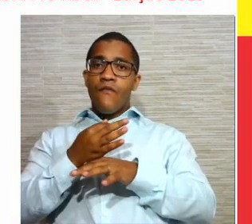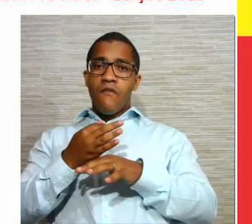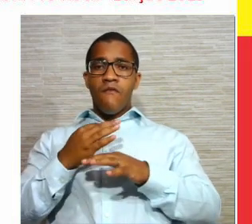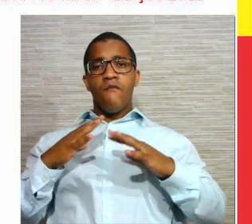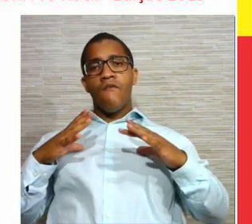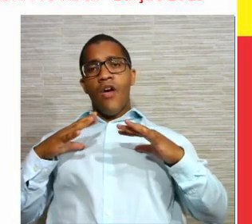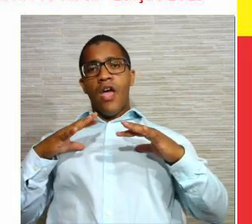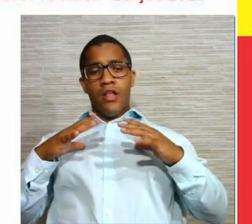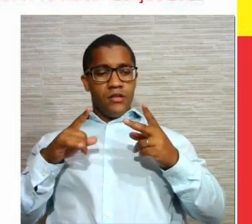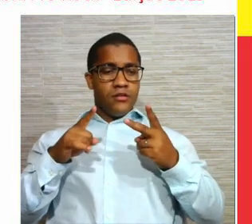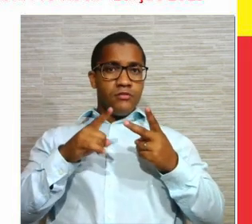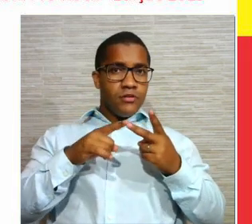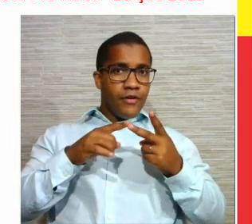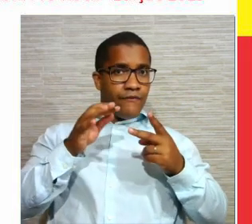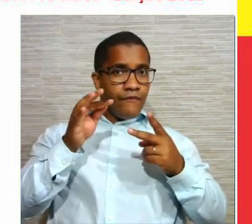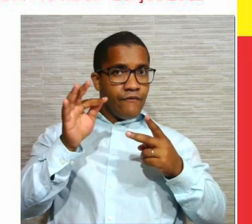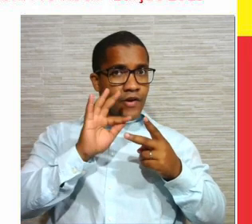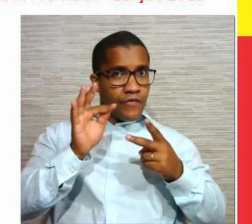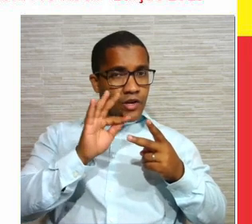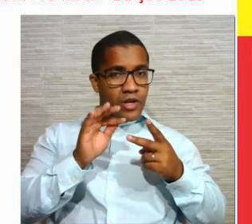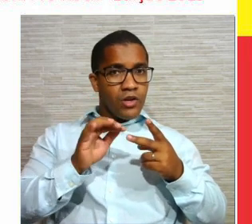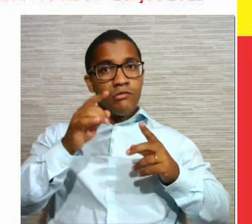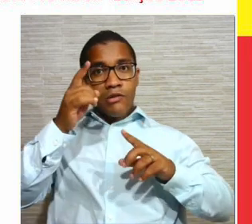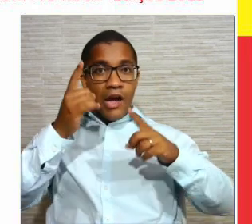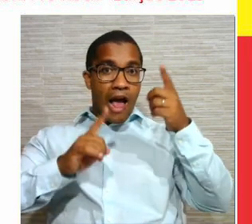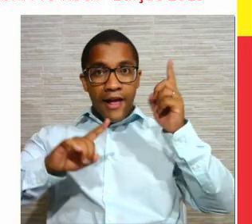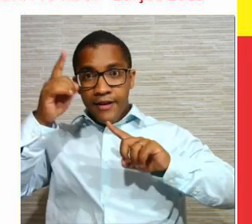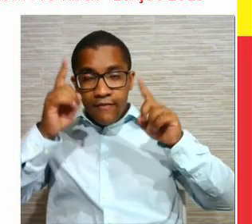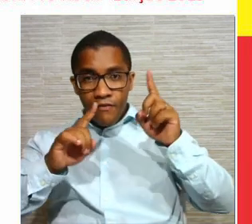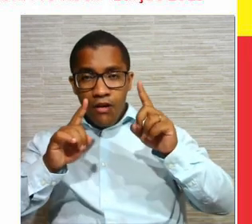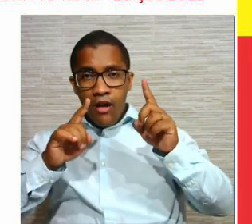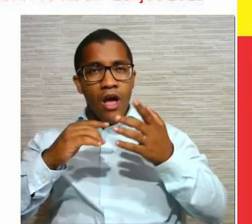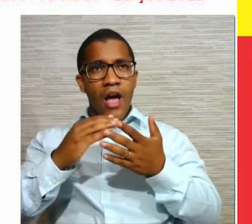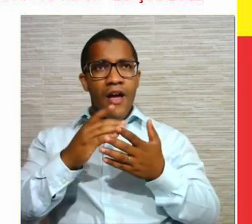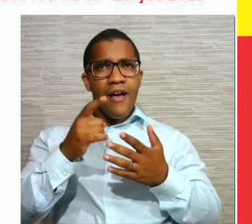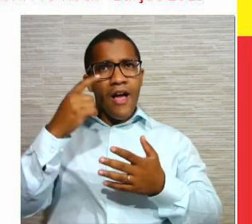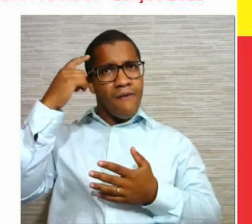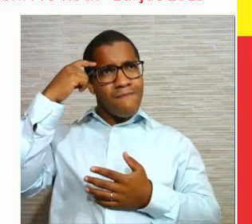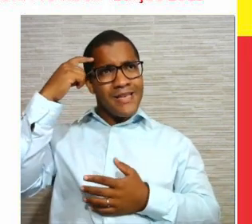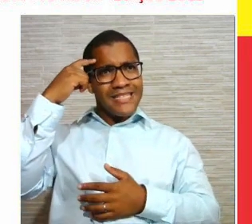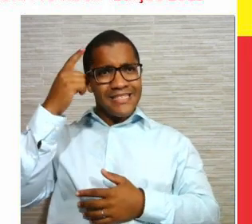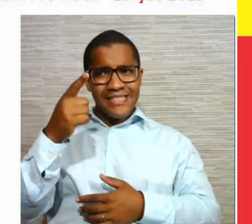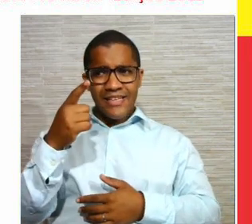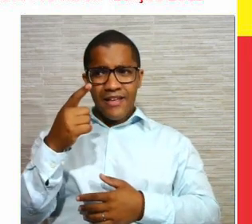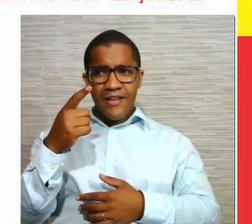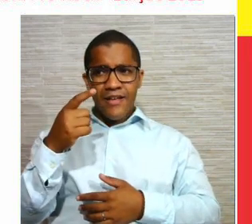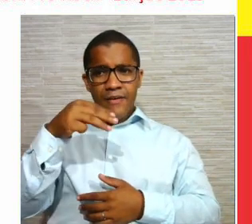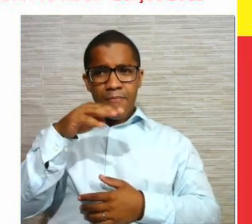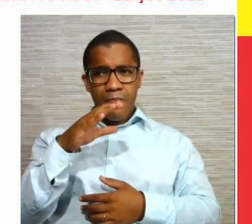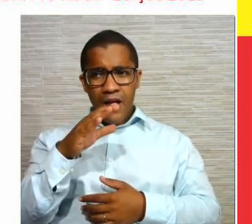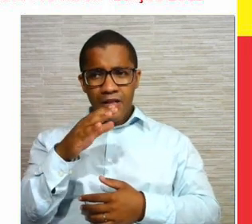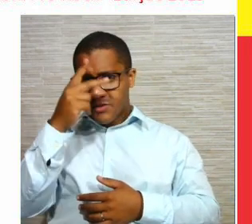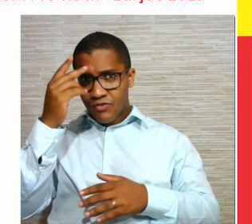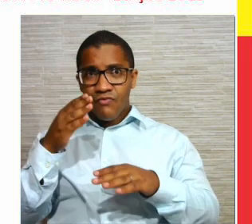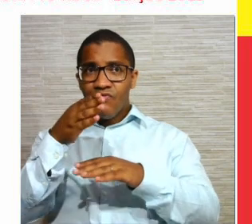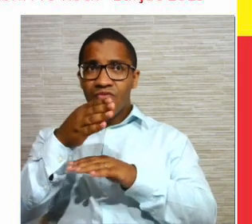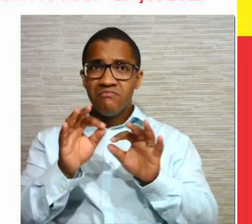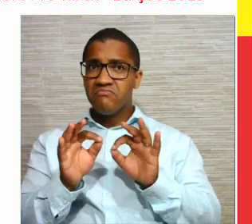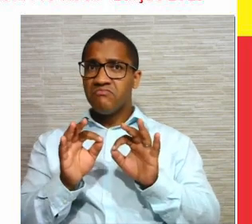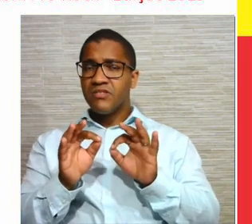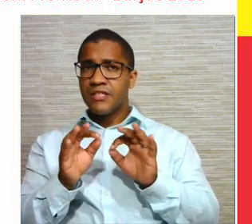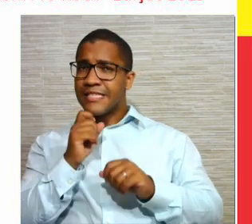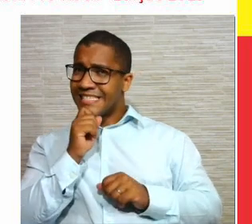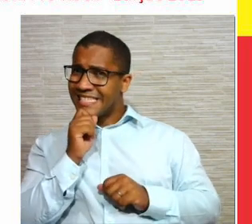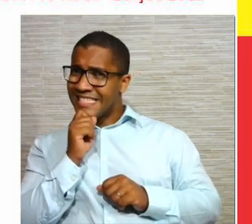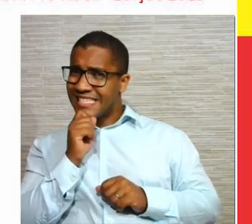então tinha o risco, né, de muitas pessoas não irem por causa do carnaval. Aí em março, o público já visado corria